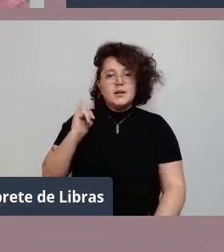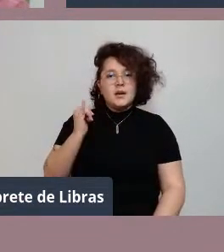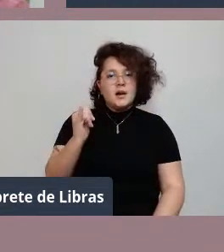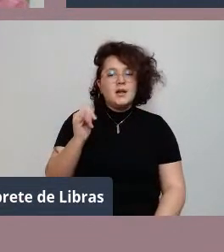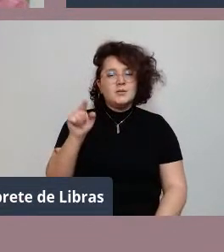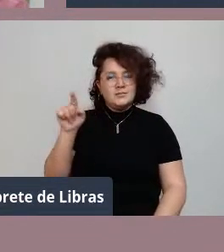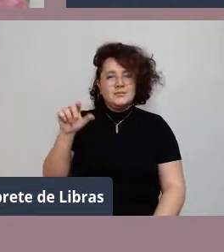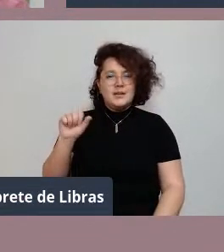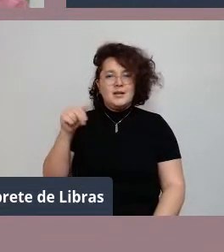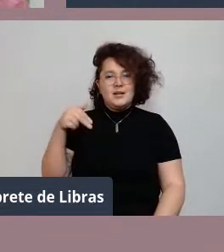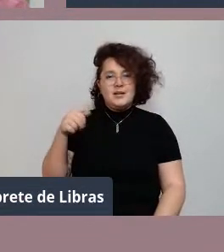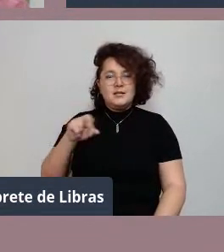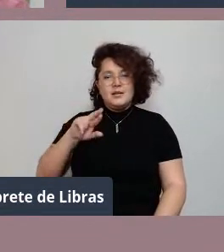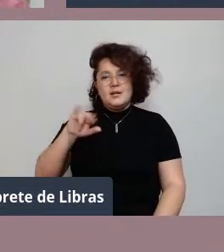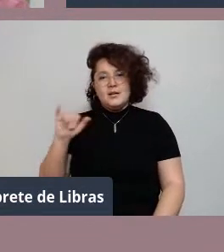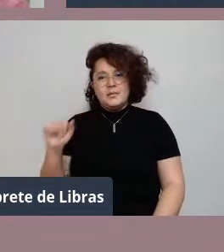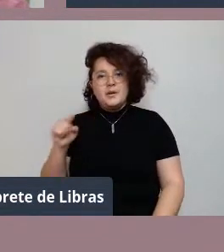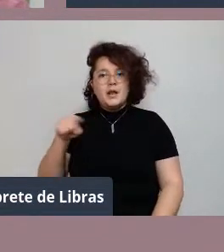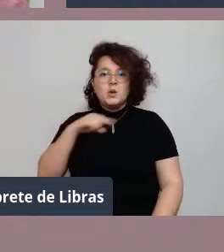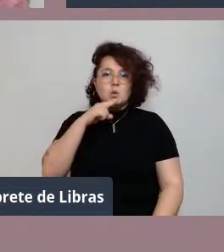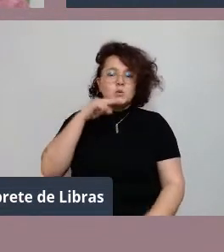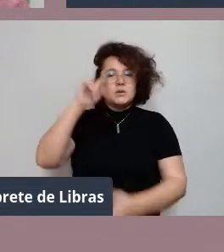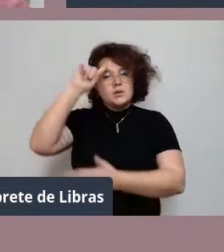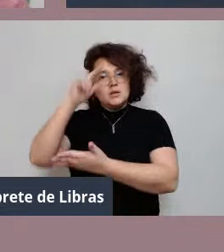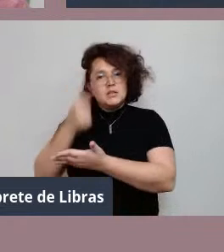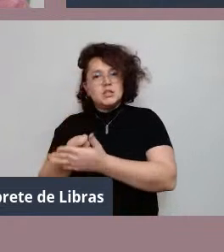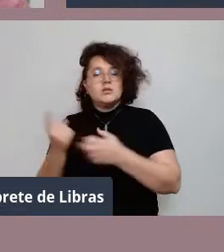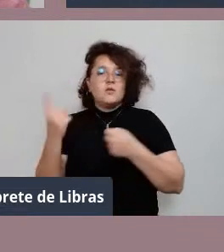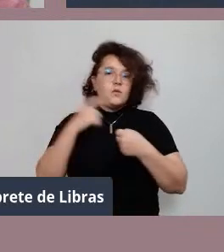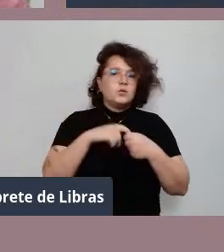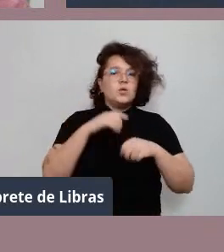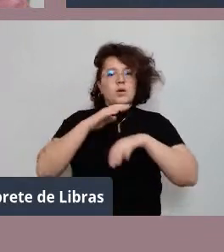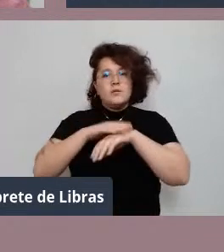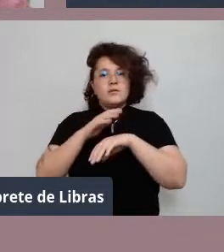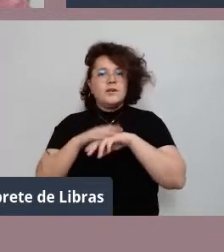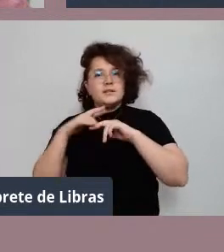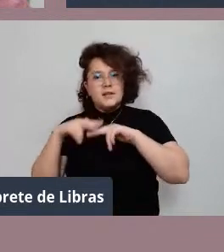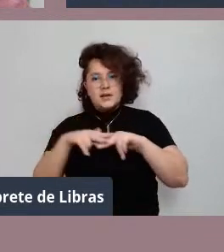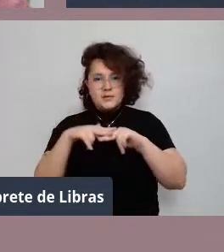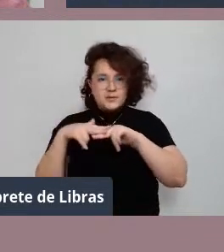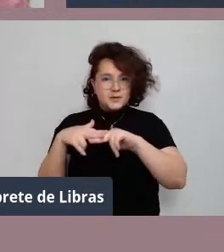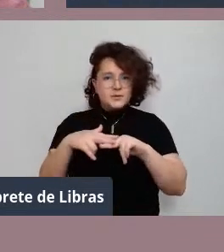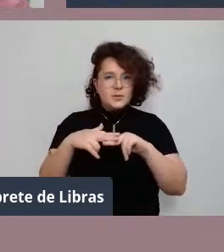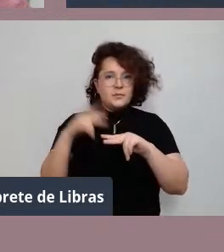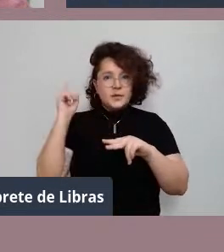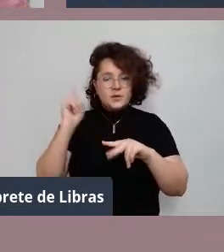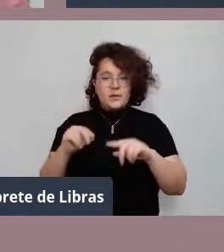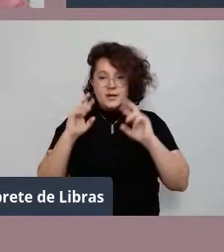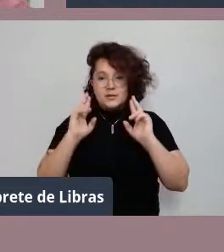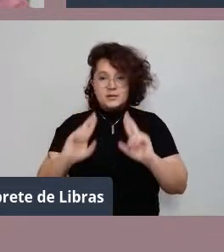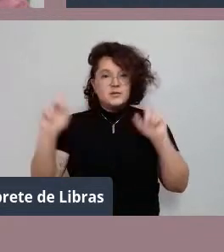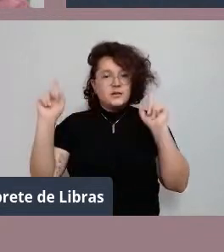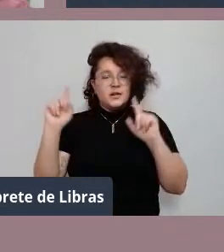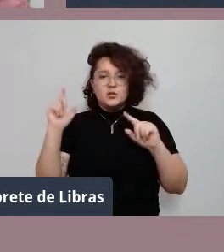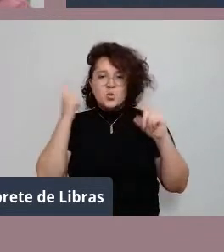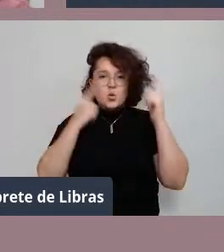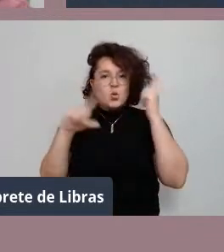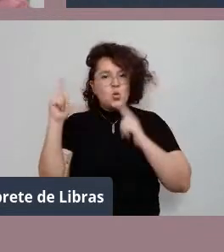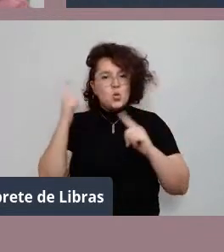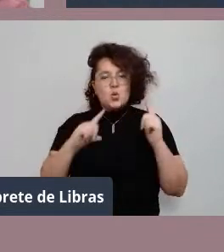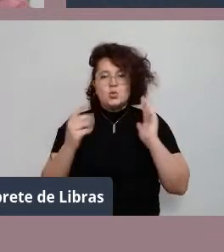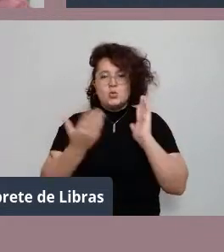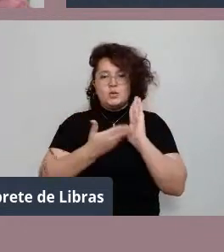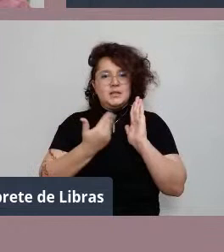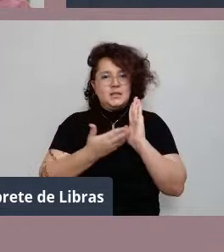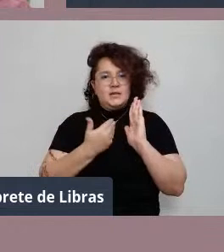Que ela, então, tomou a decisão, voltou, ela finalizou, depois ela revisou. Então, é diferente de outros livros, né?